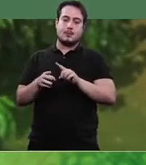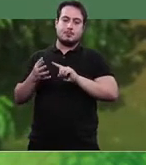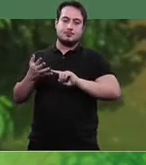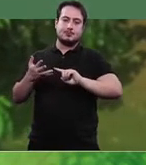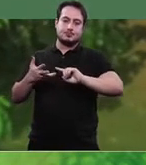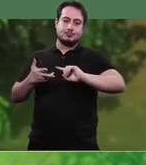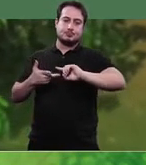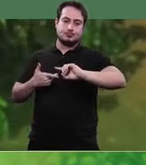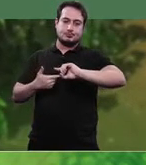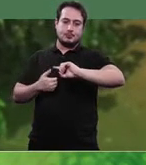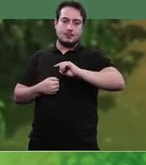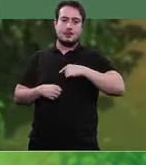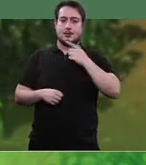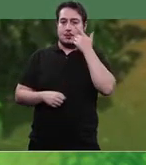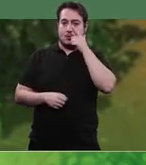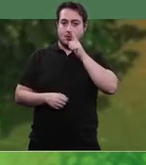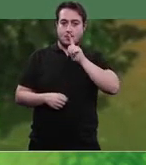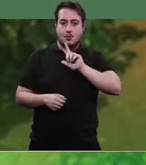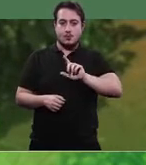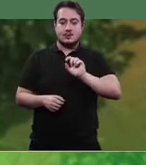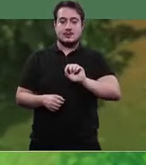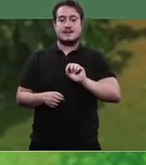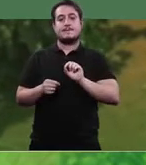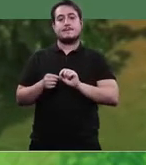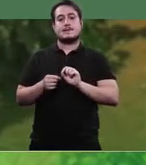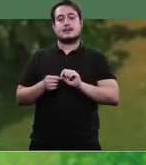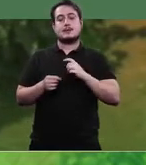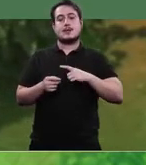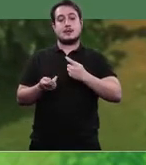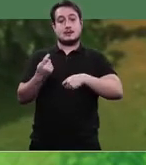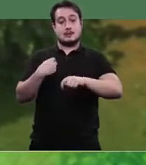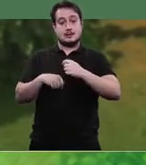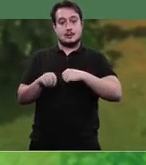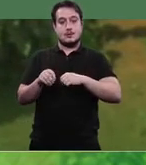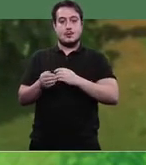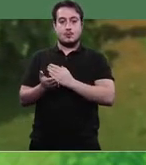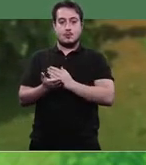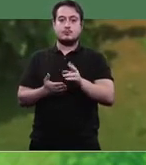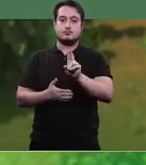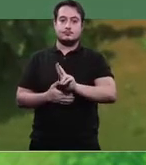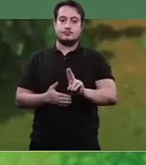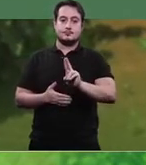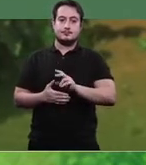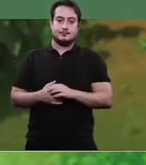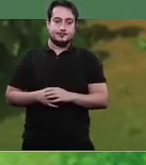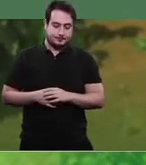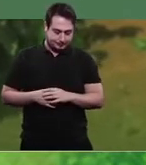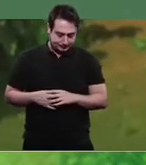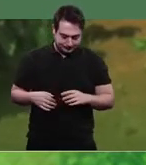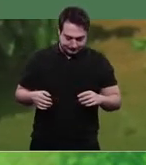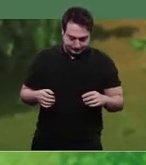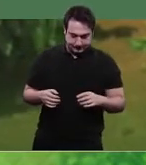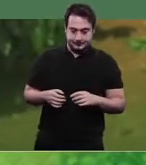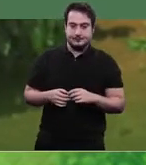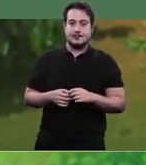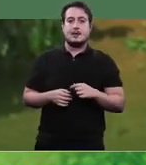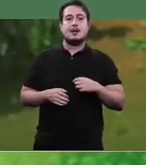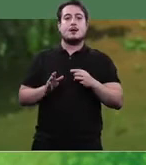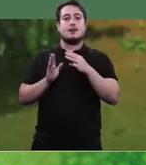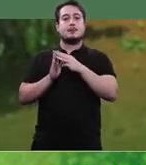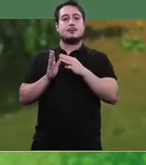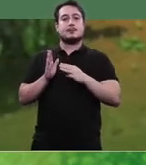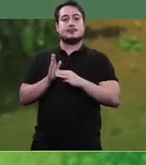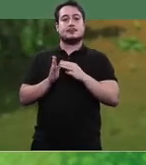passo a passo para a gente conseguir gerar negócios a partir disso. Pode passar? E a partir dessa nossa